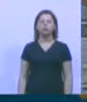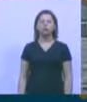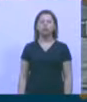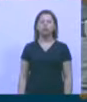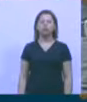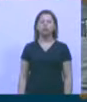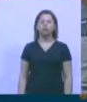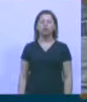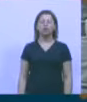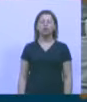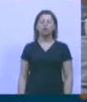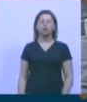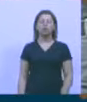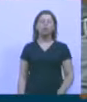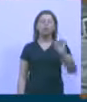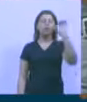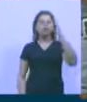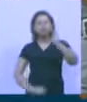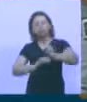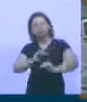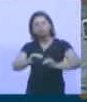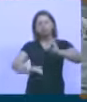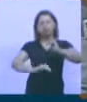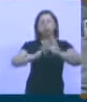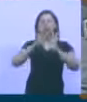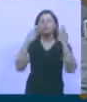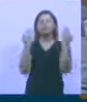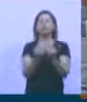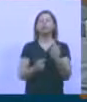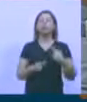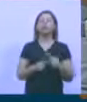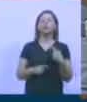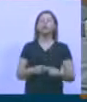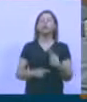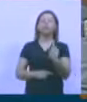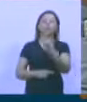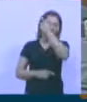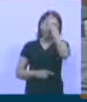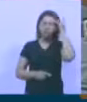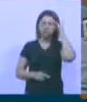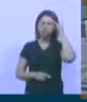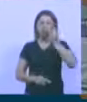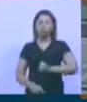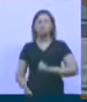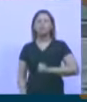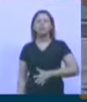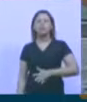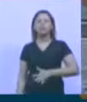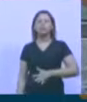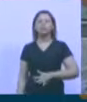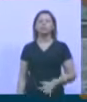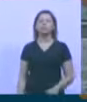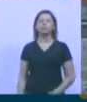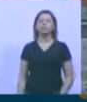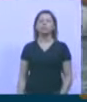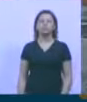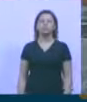E isso vai se repetindo na família porque algum antepassado abortou uma criança. This can have